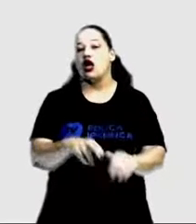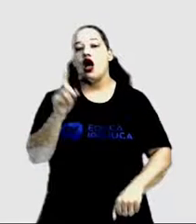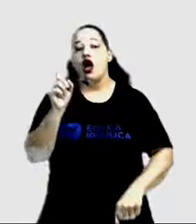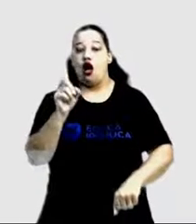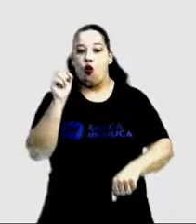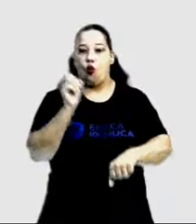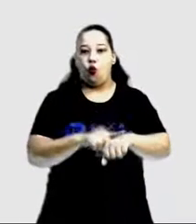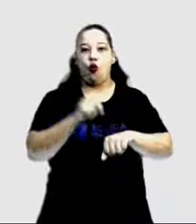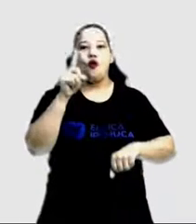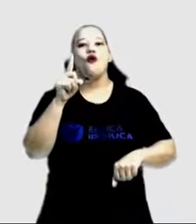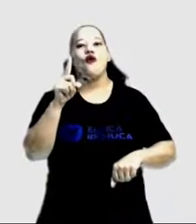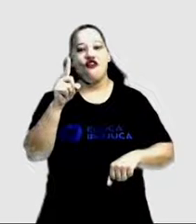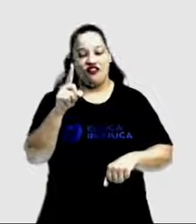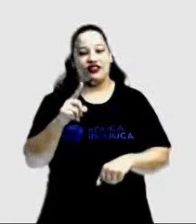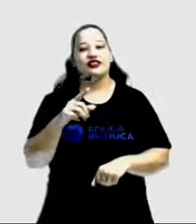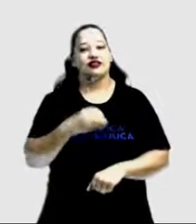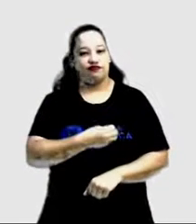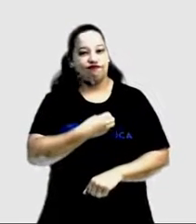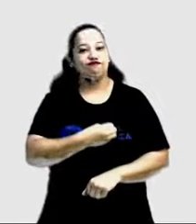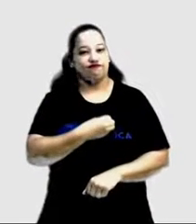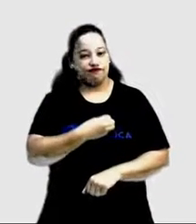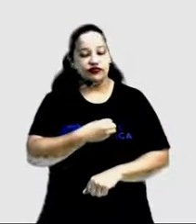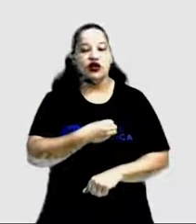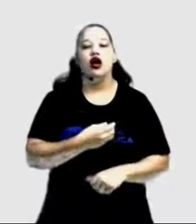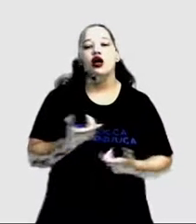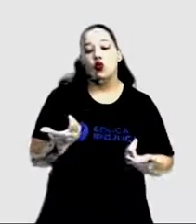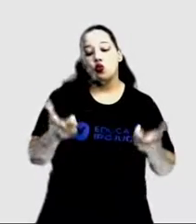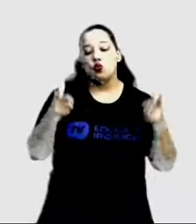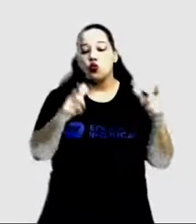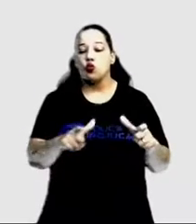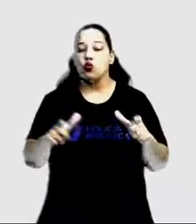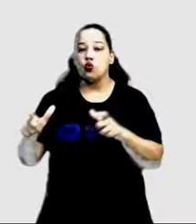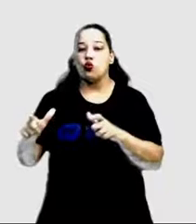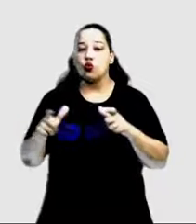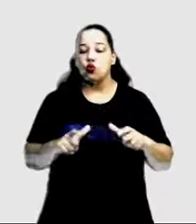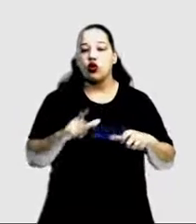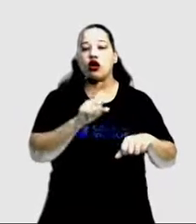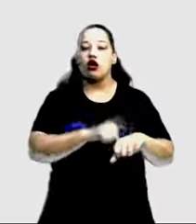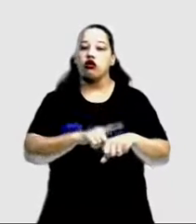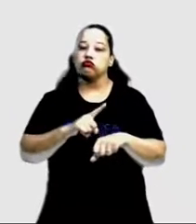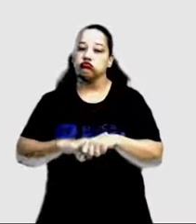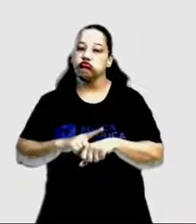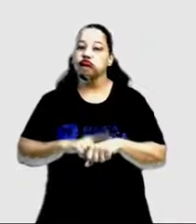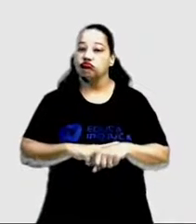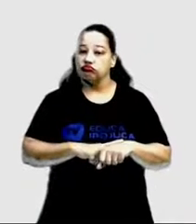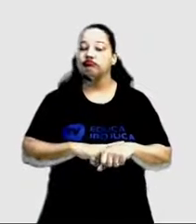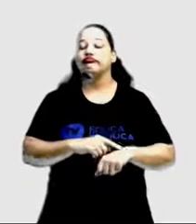uma determinada época, tempo.